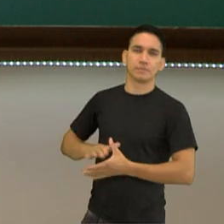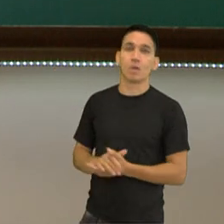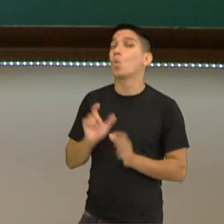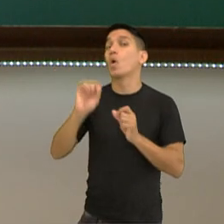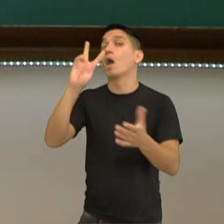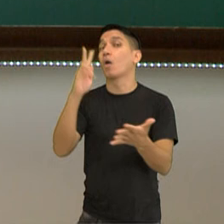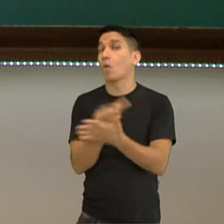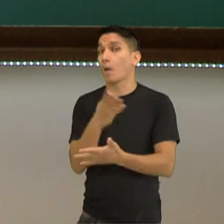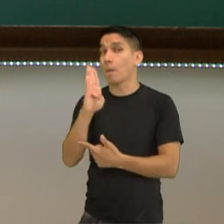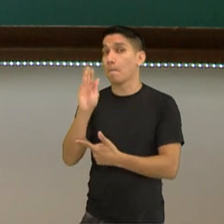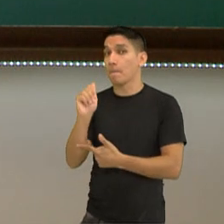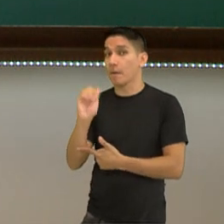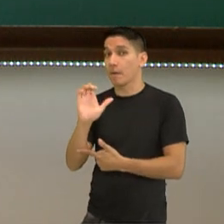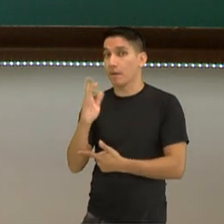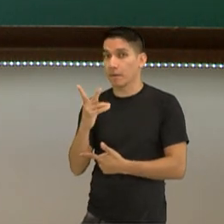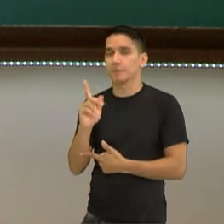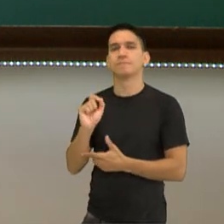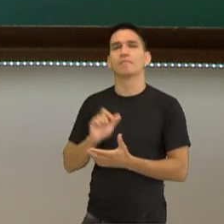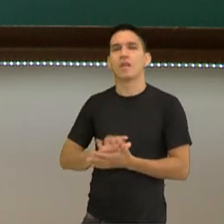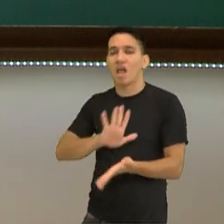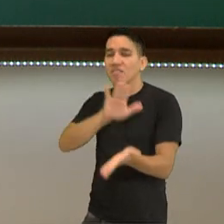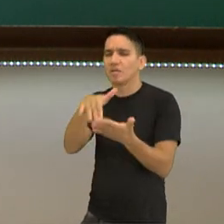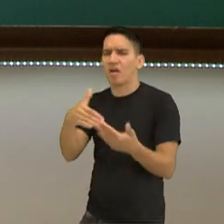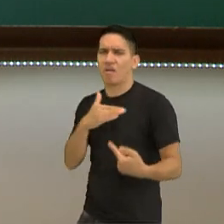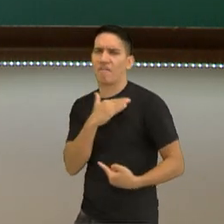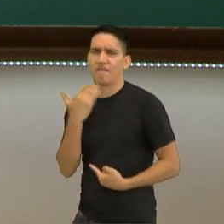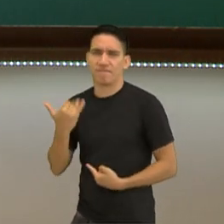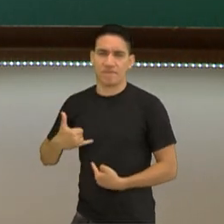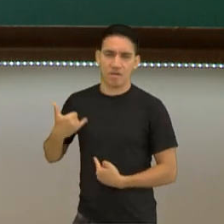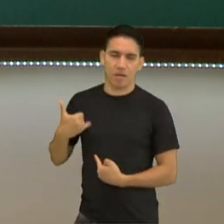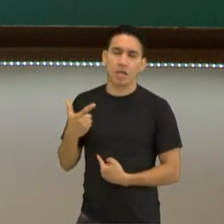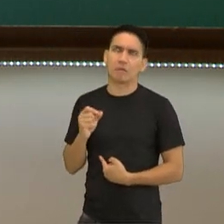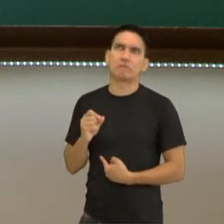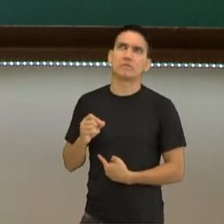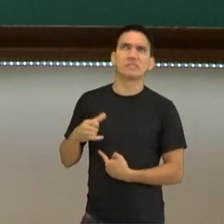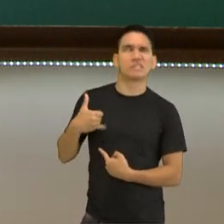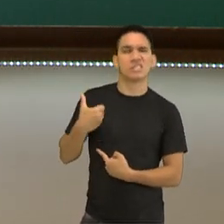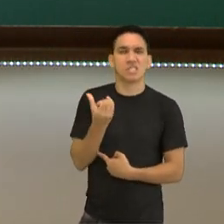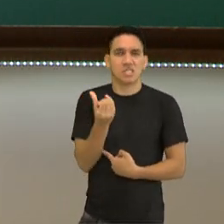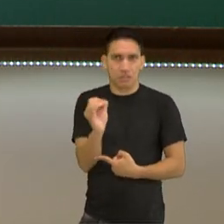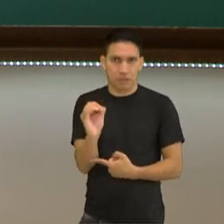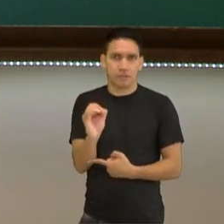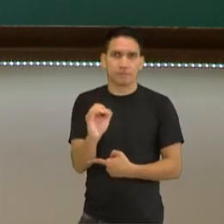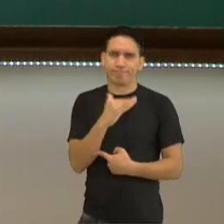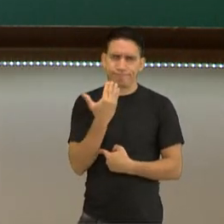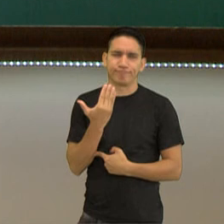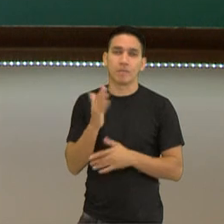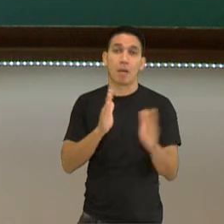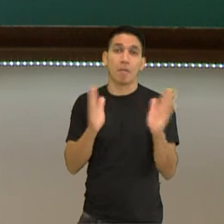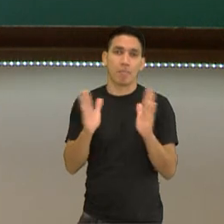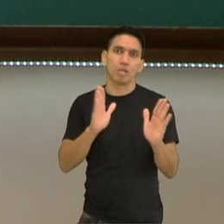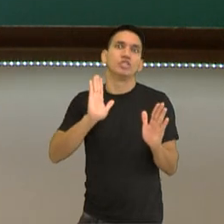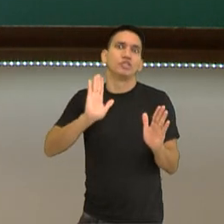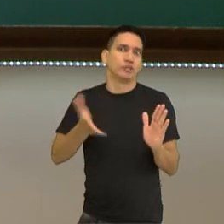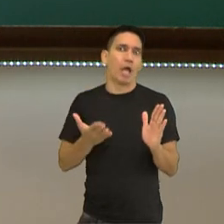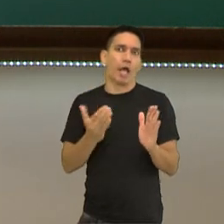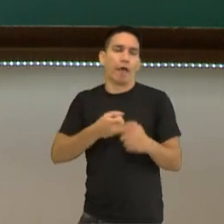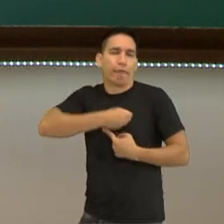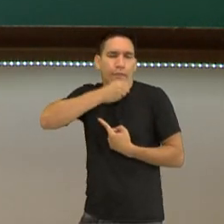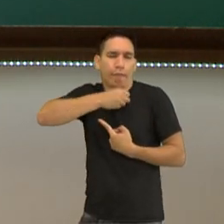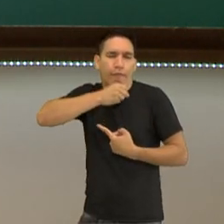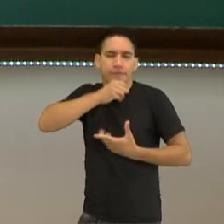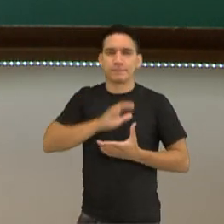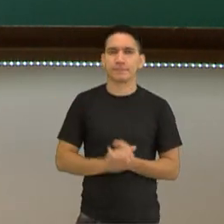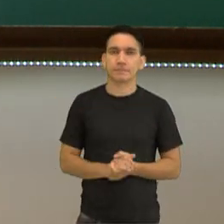com Bach, gente. Bach, no final da vida dele, lá 60 anos, ele morre com 60 anos, né? Que naquela época já era um ancião, 60